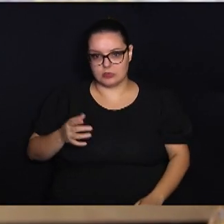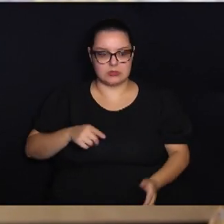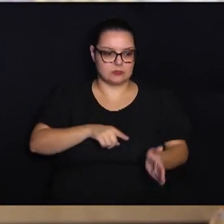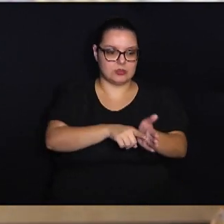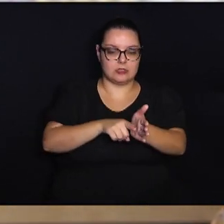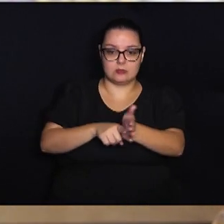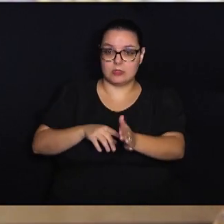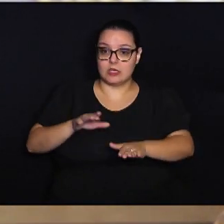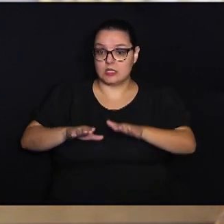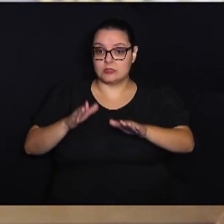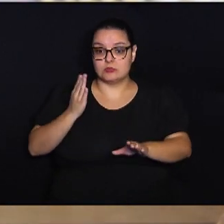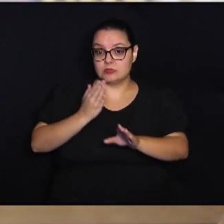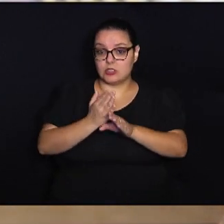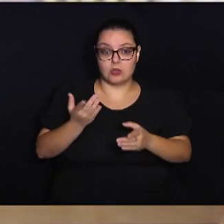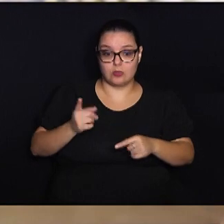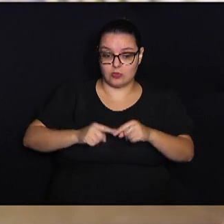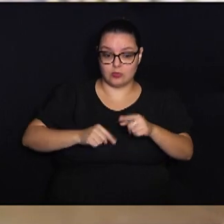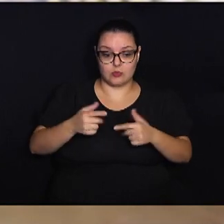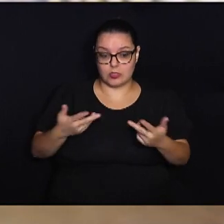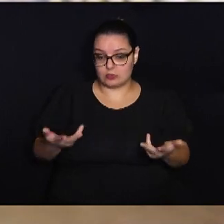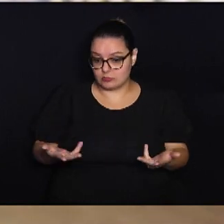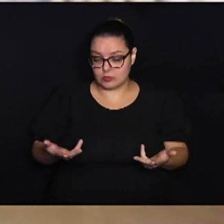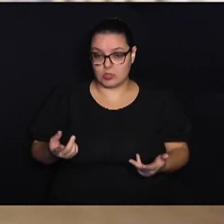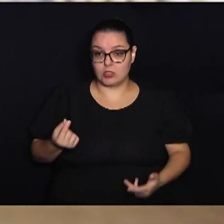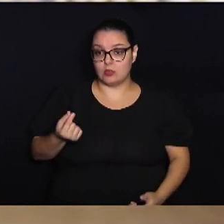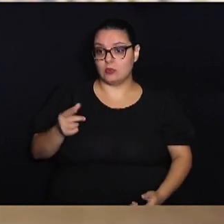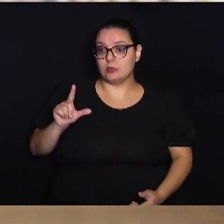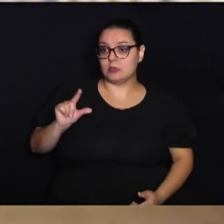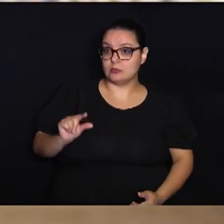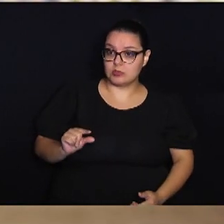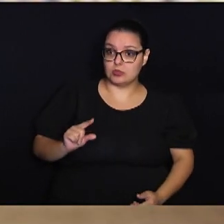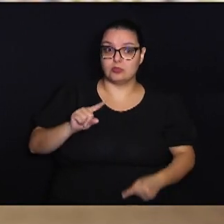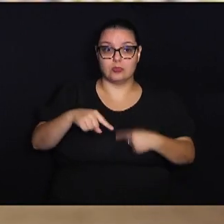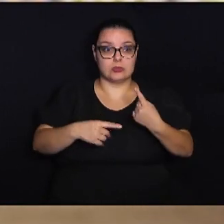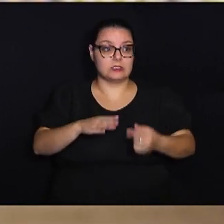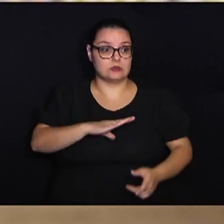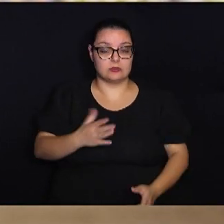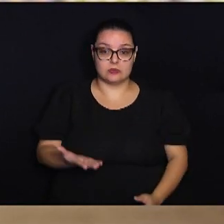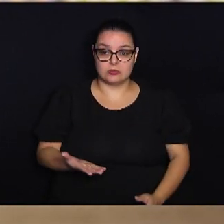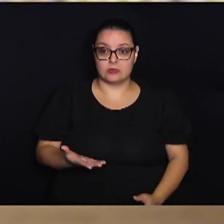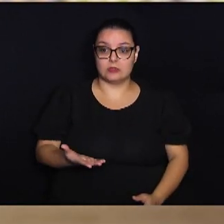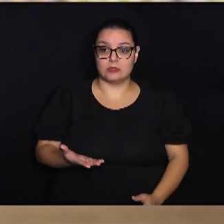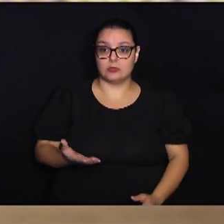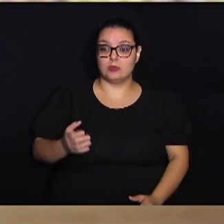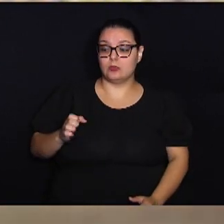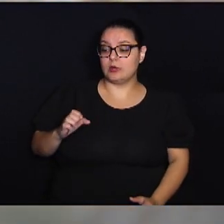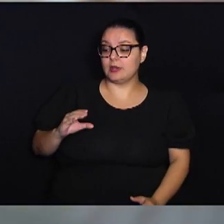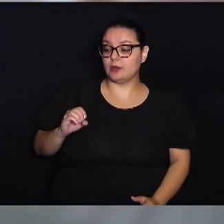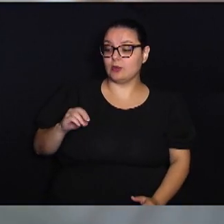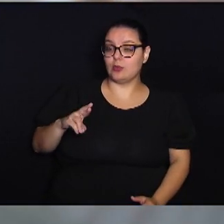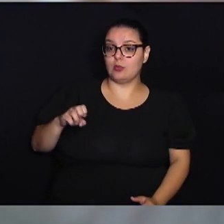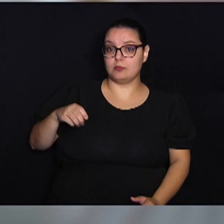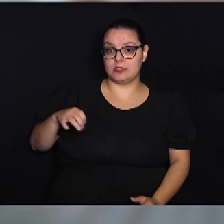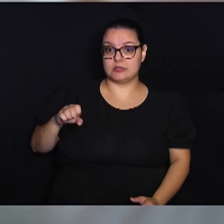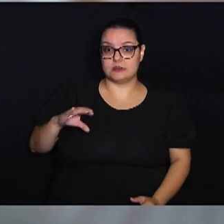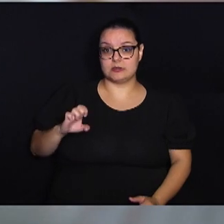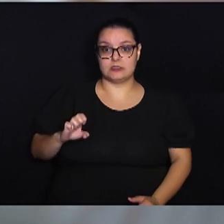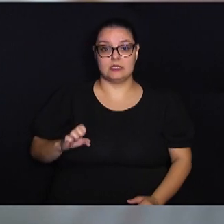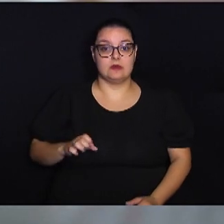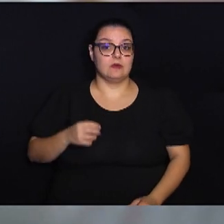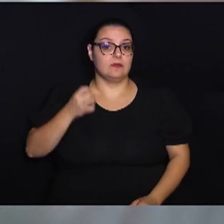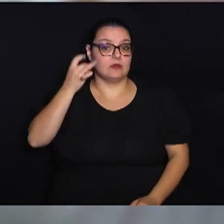mais atrativo trazer o dólar para o Brasil, você vai ter um fluxo maior de entrada e o preço cai. Quando ocorre o contrário, por algum